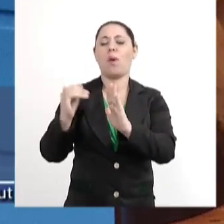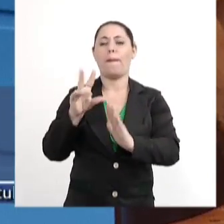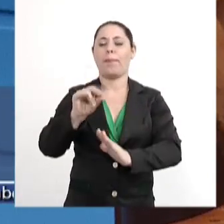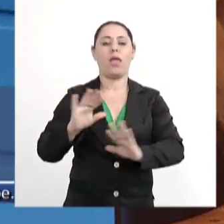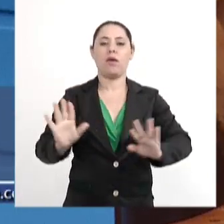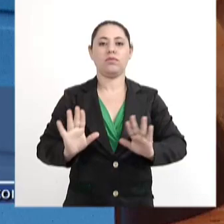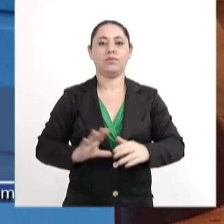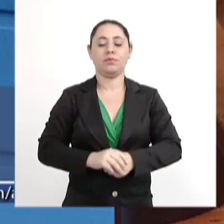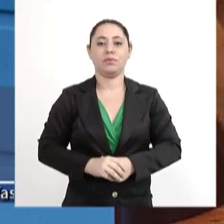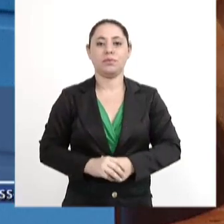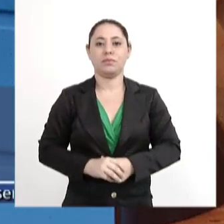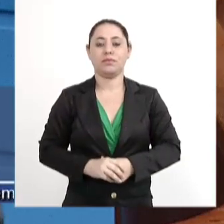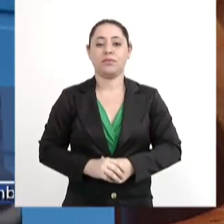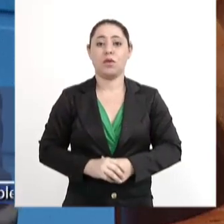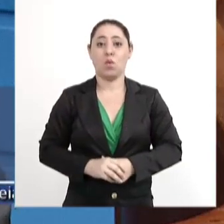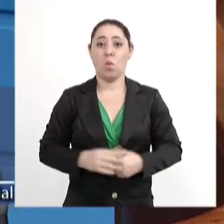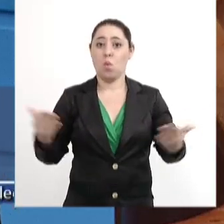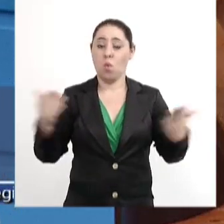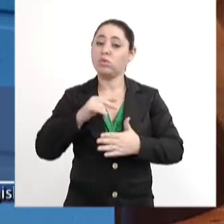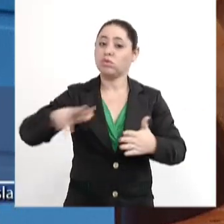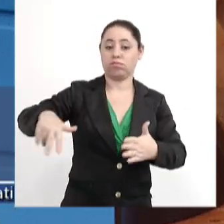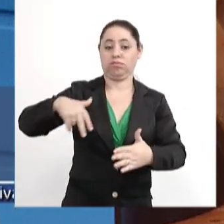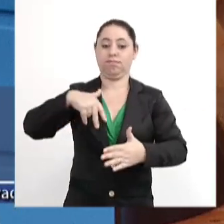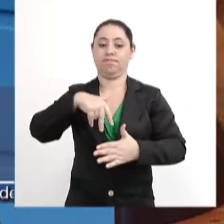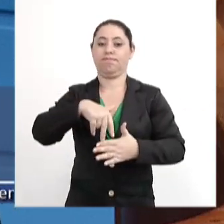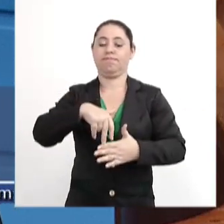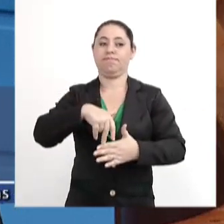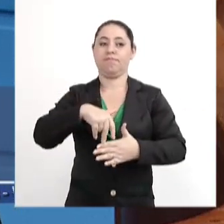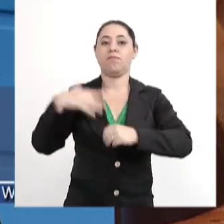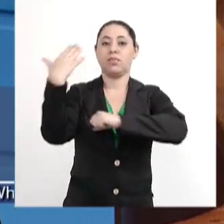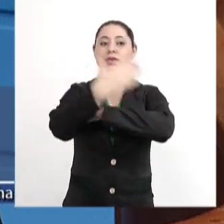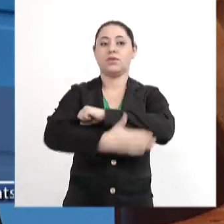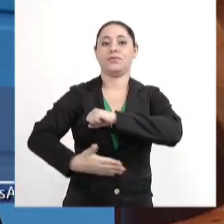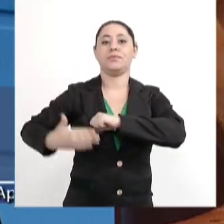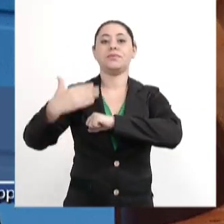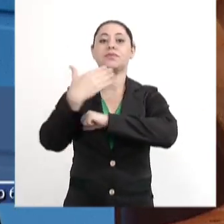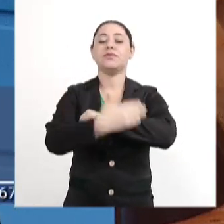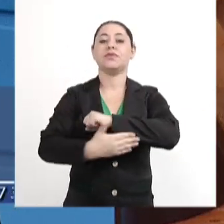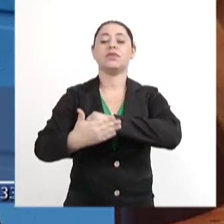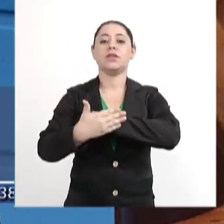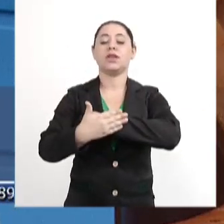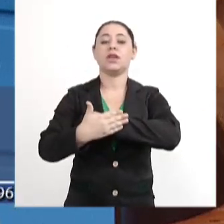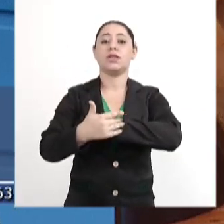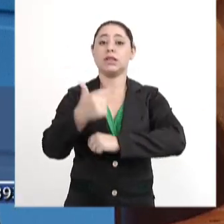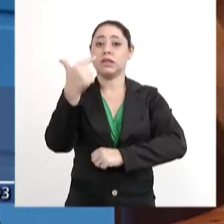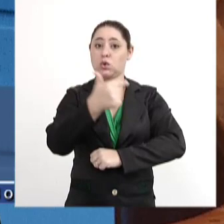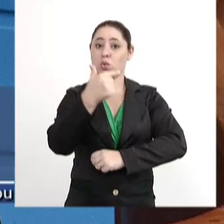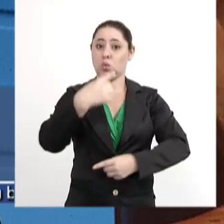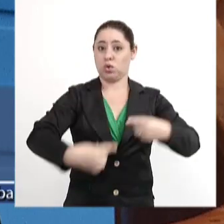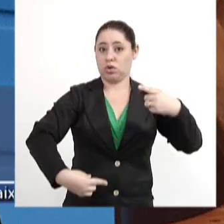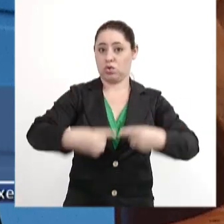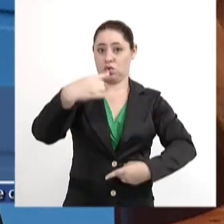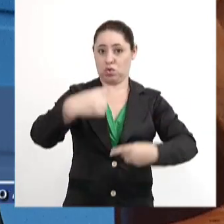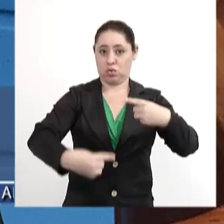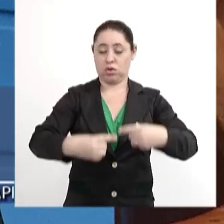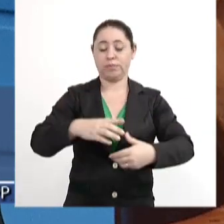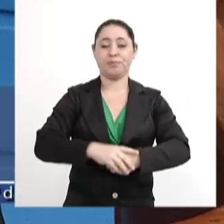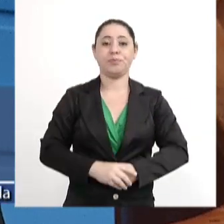importância. Então, subo aqui para defender, em segunda discussão,